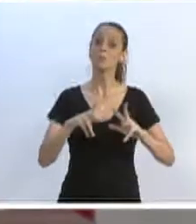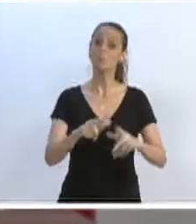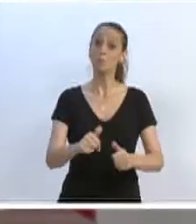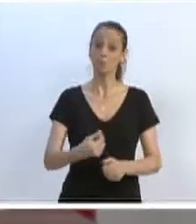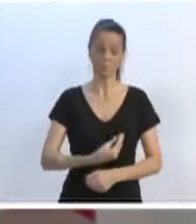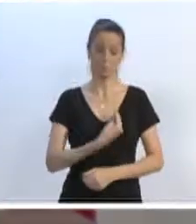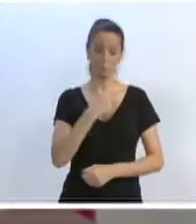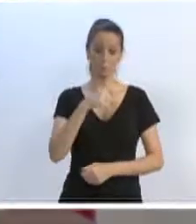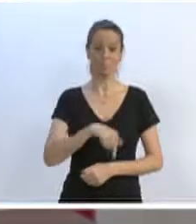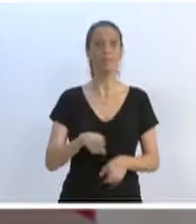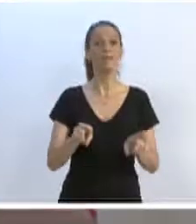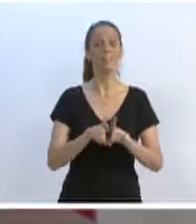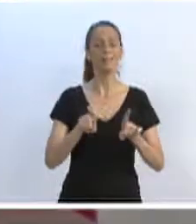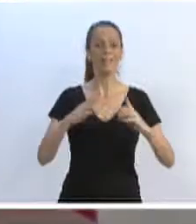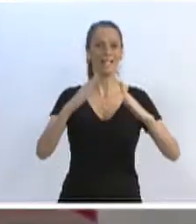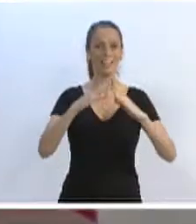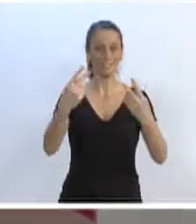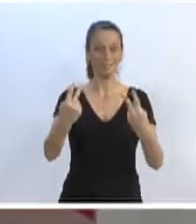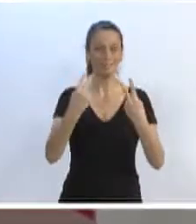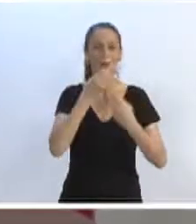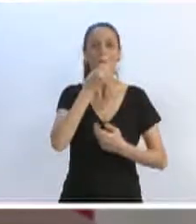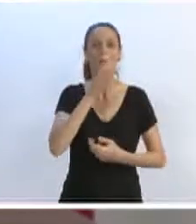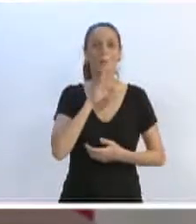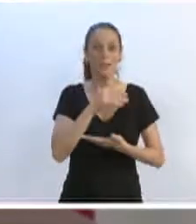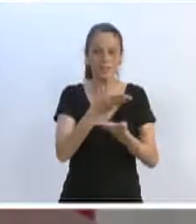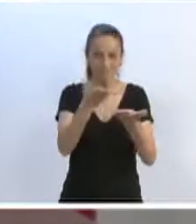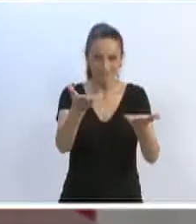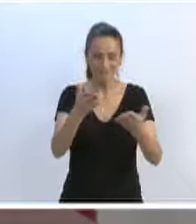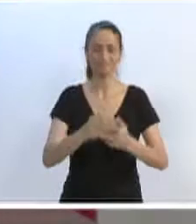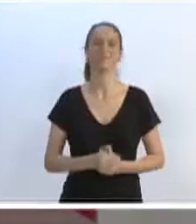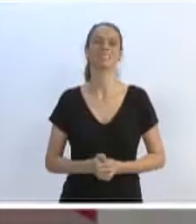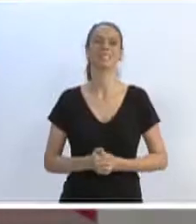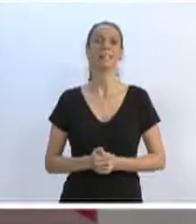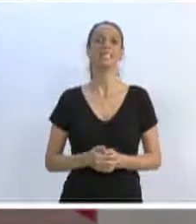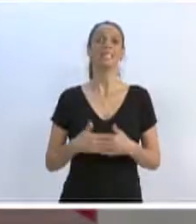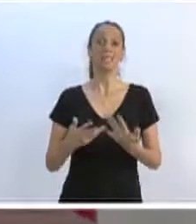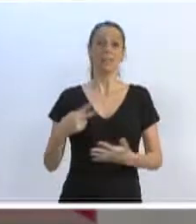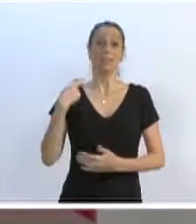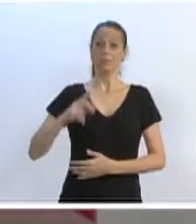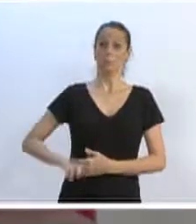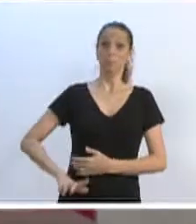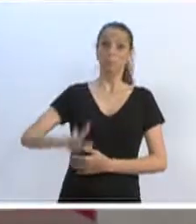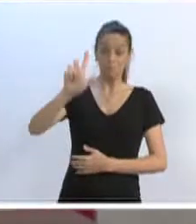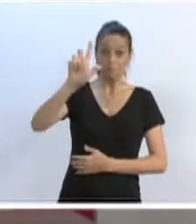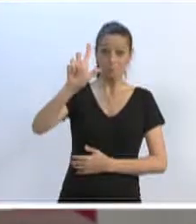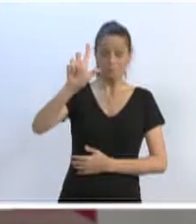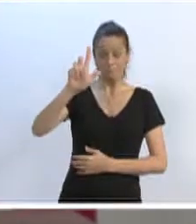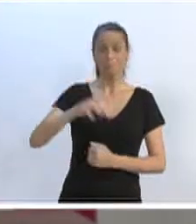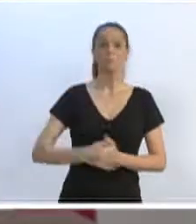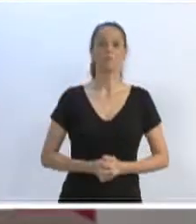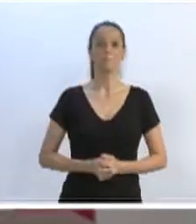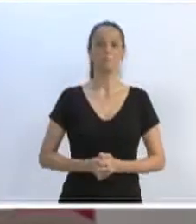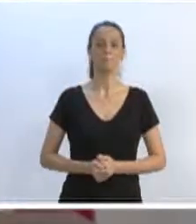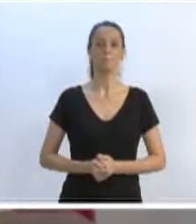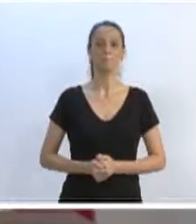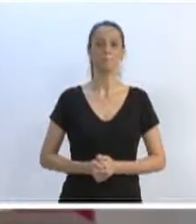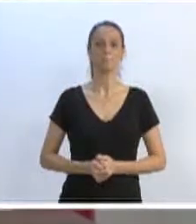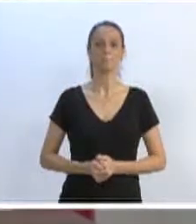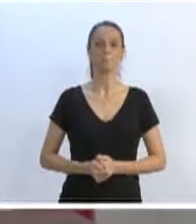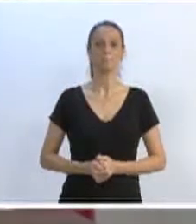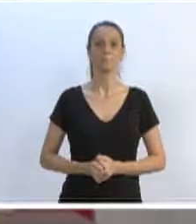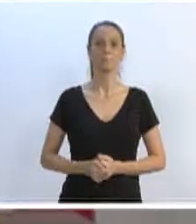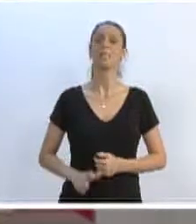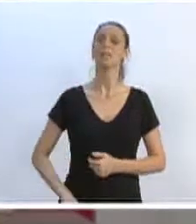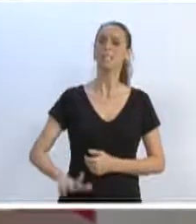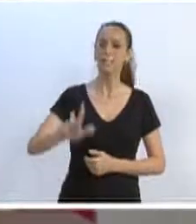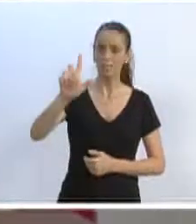nos assiste em casa, uma muito boa tarde. Quero dizer ao meu ao vereador Lenilson, que saiu da... voltou aqui.